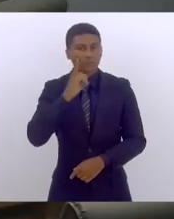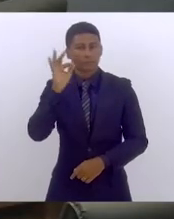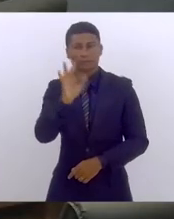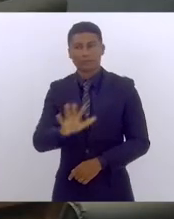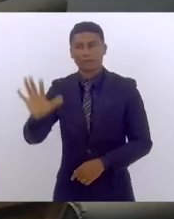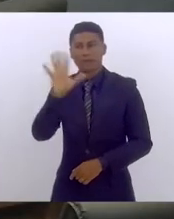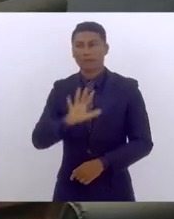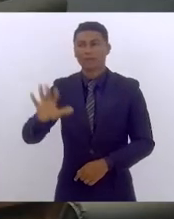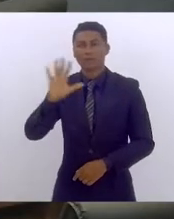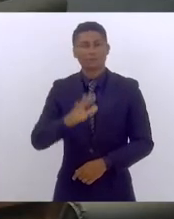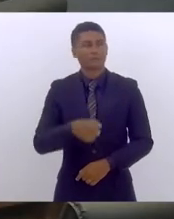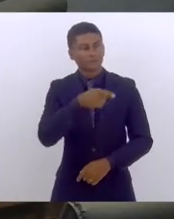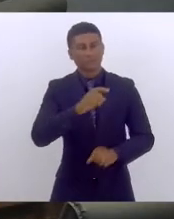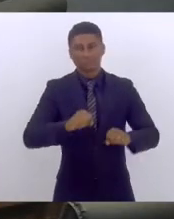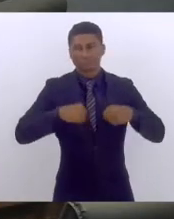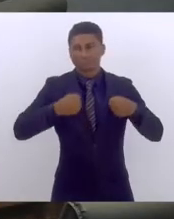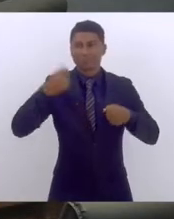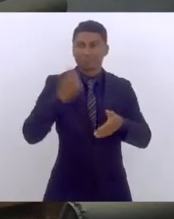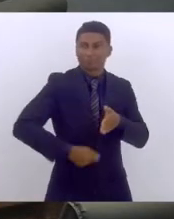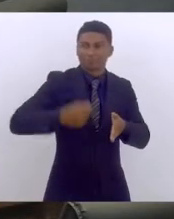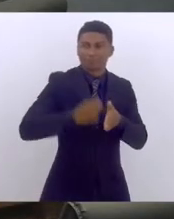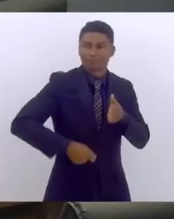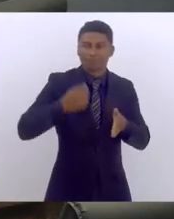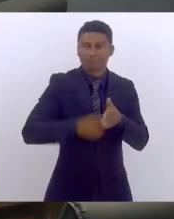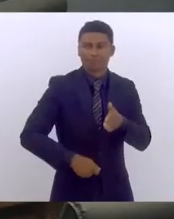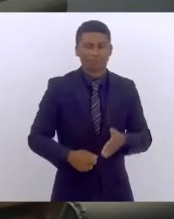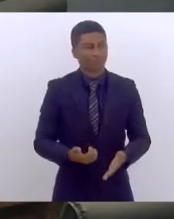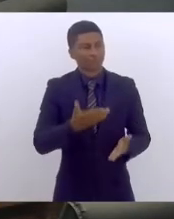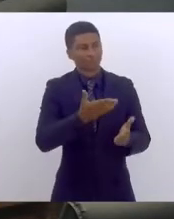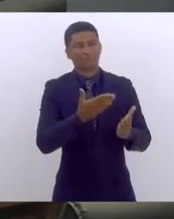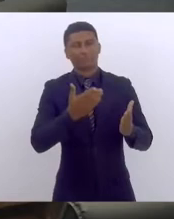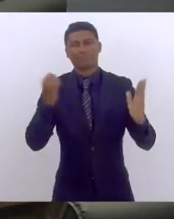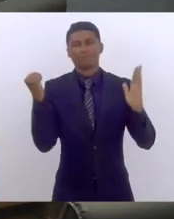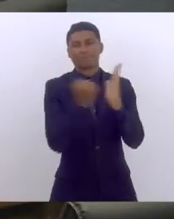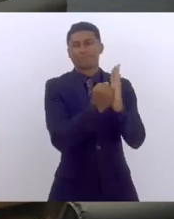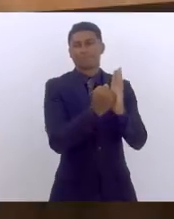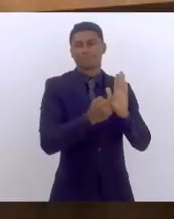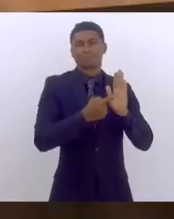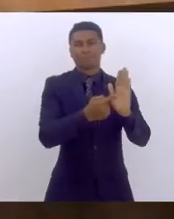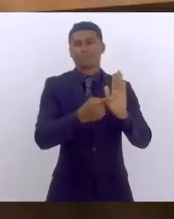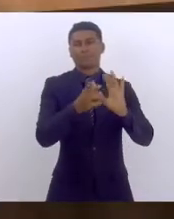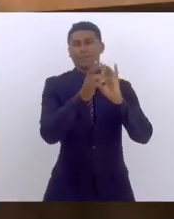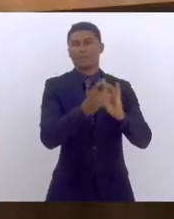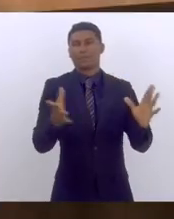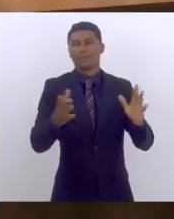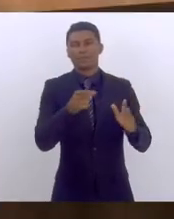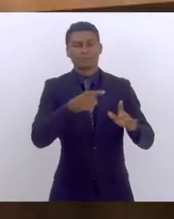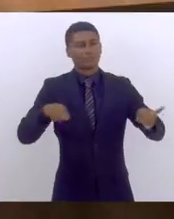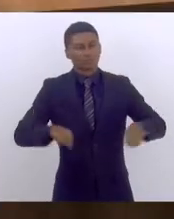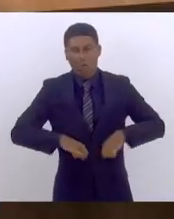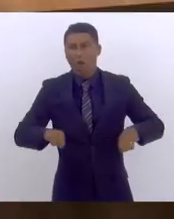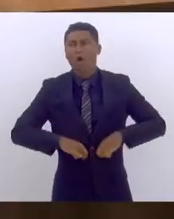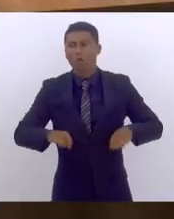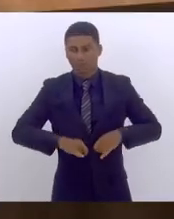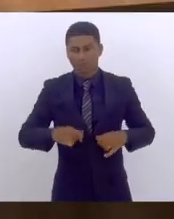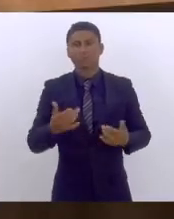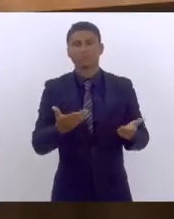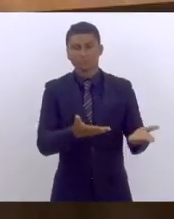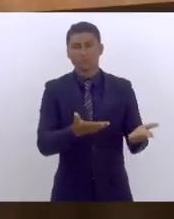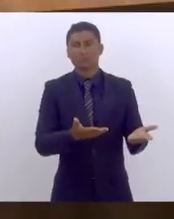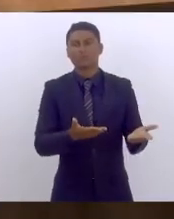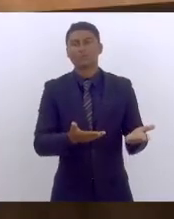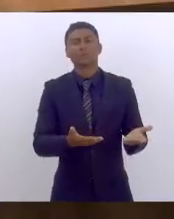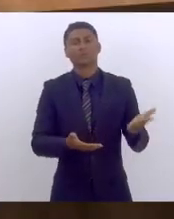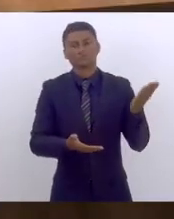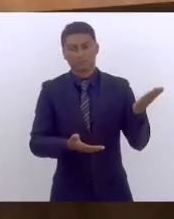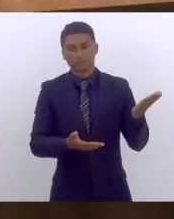federal, combativo, o maior símbolo da liberdade desse país hoje, que vem sofrendo covardias, que é o meu